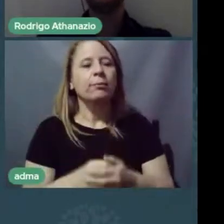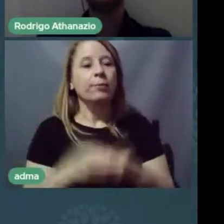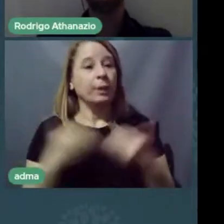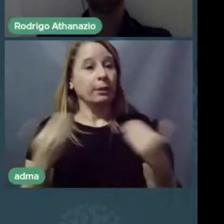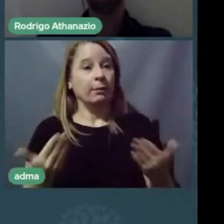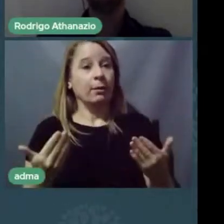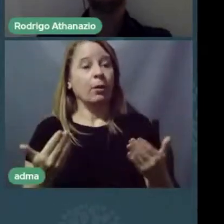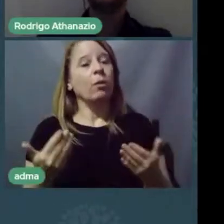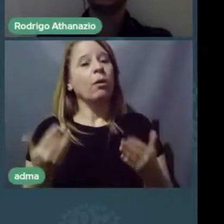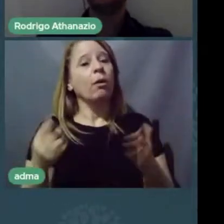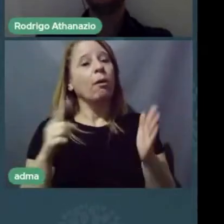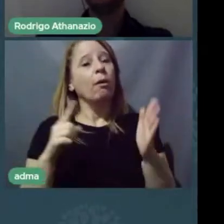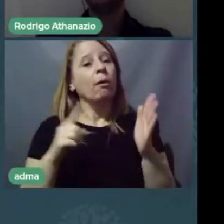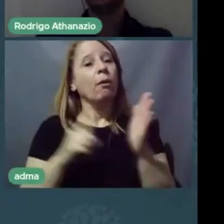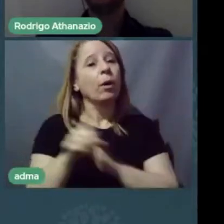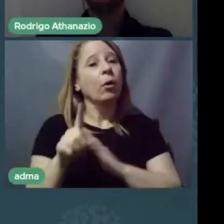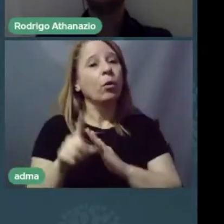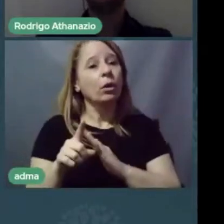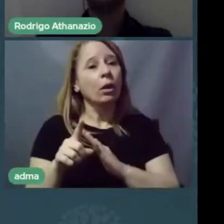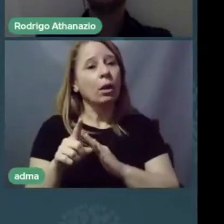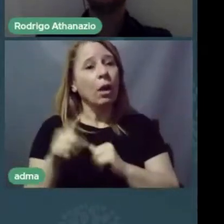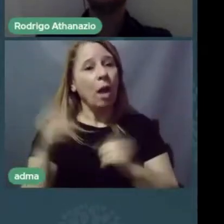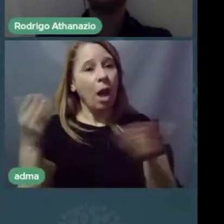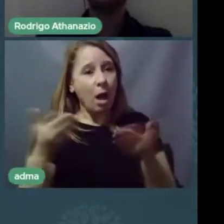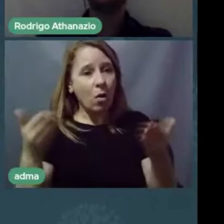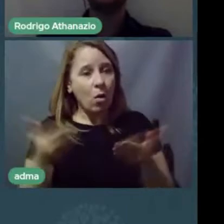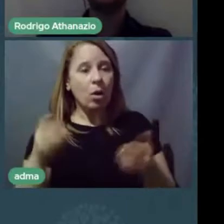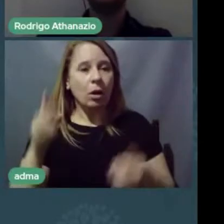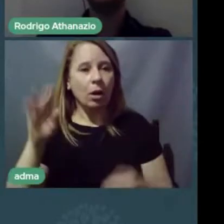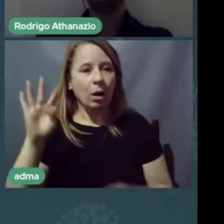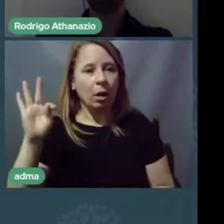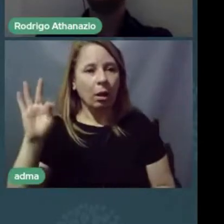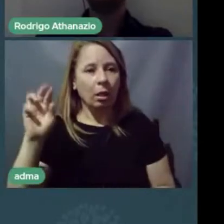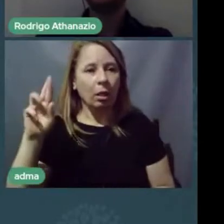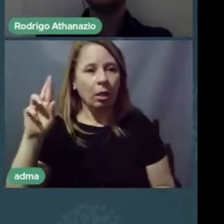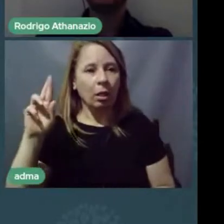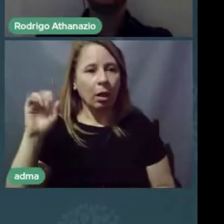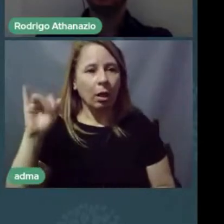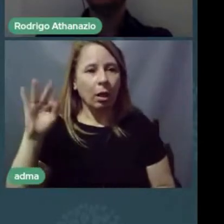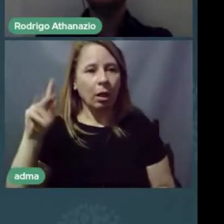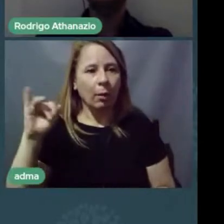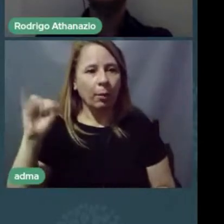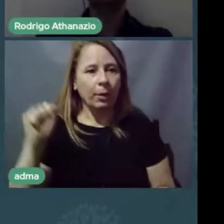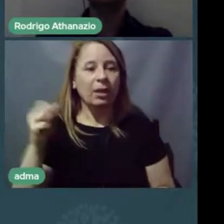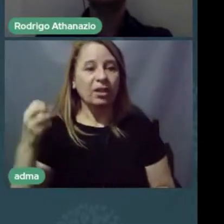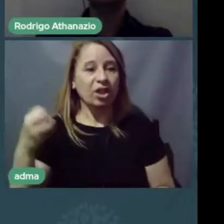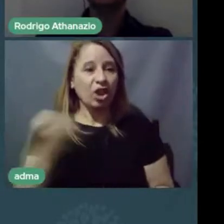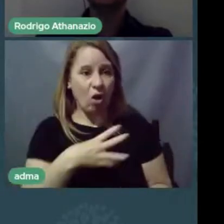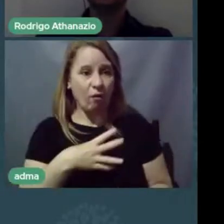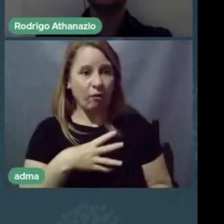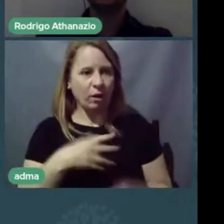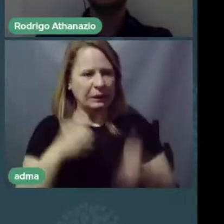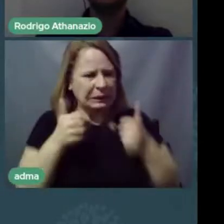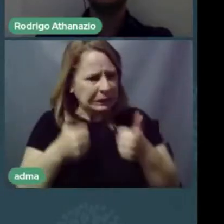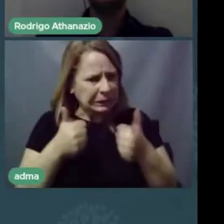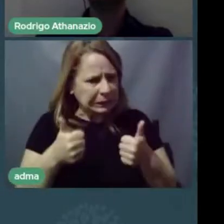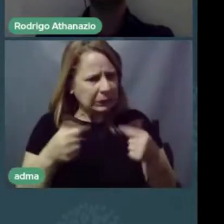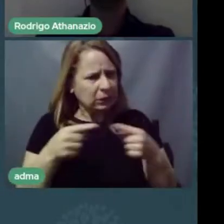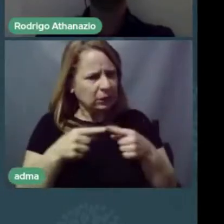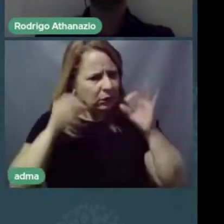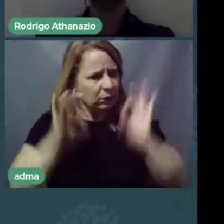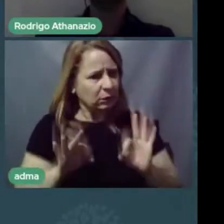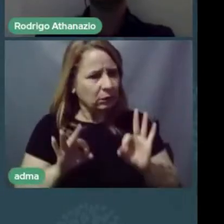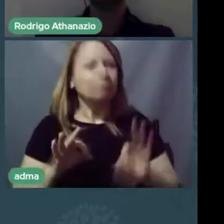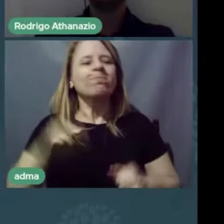se pergunta, será que essas terapias mais novas com os imunobiológicos funcionam? Não temos a menor dúvida que sim, que elas funcionam.